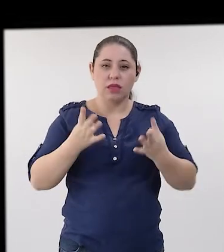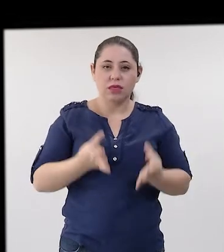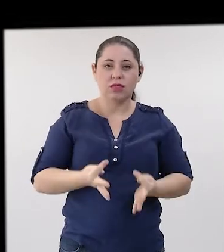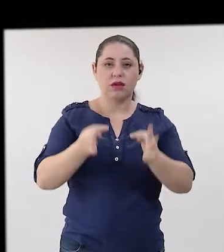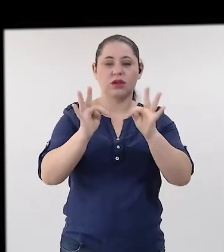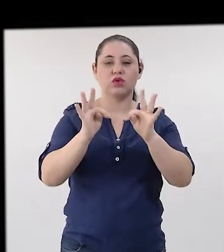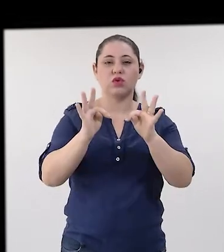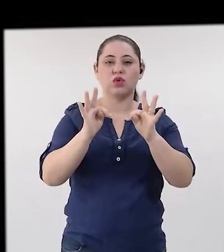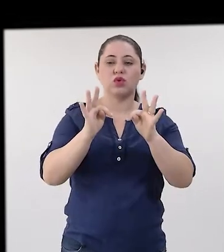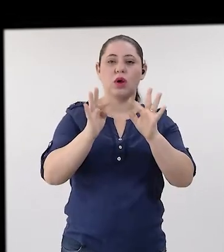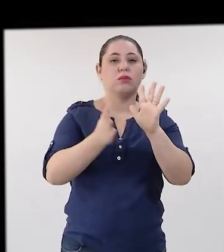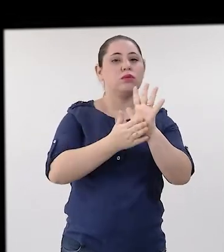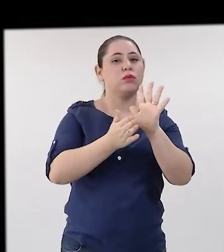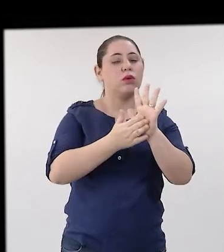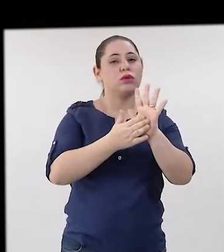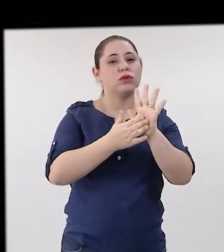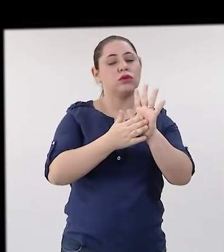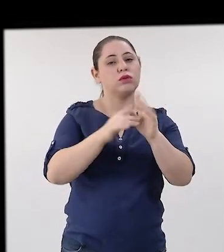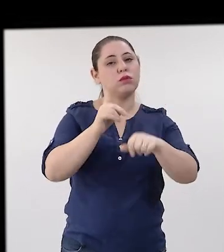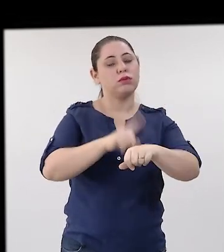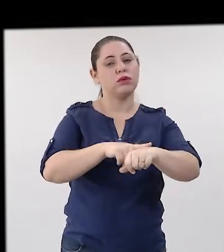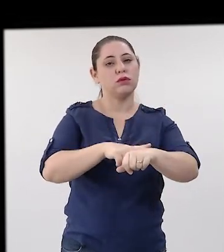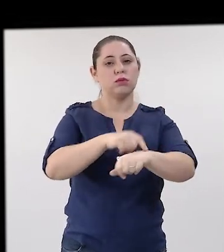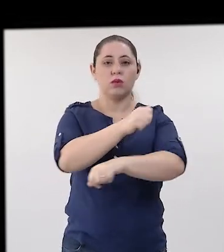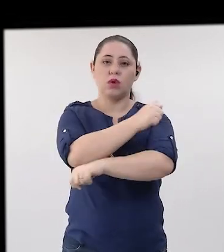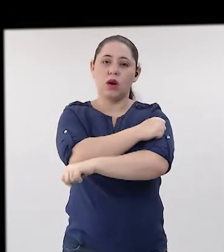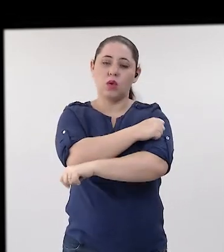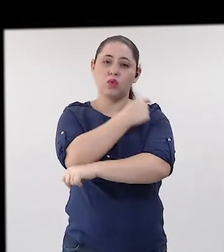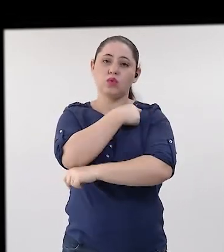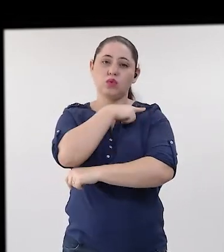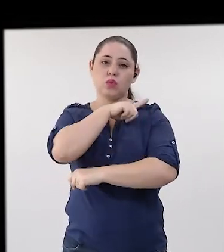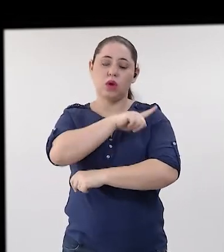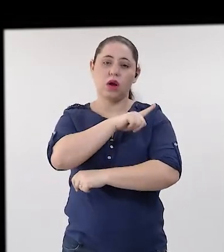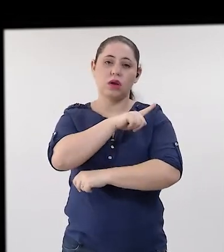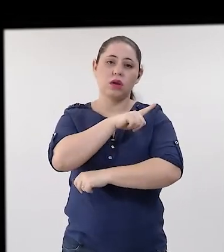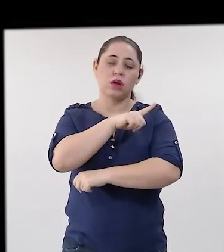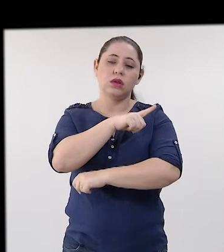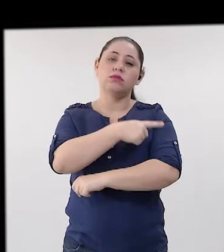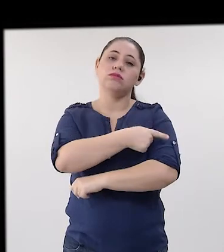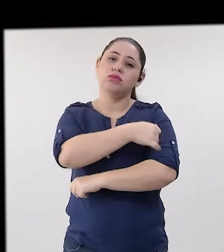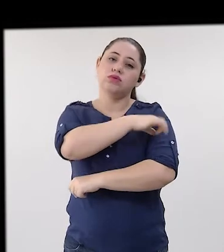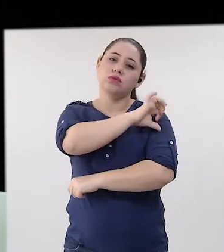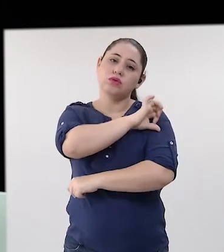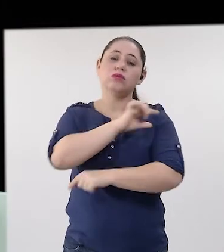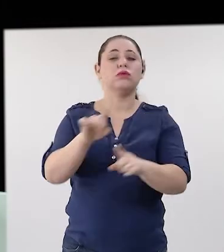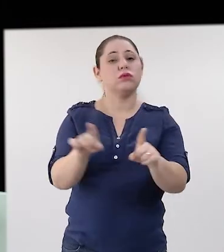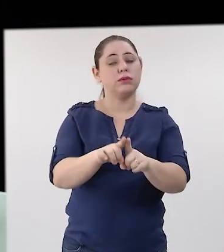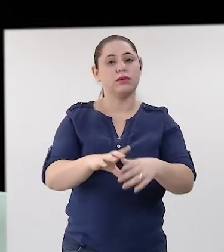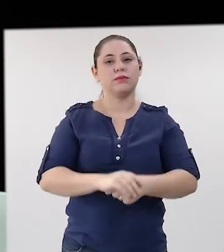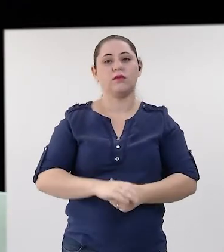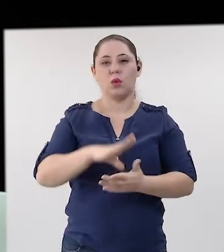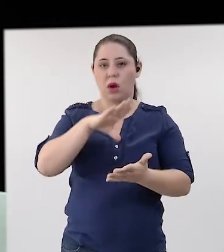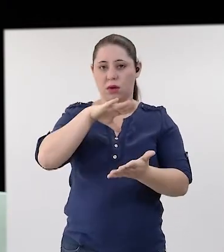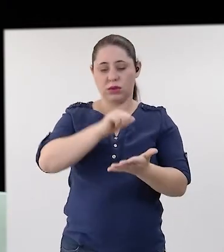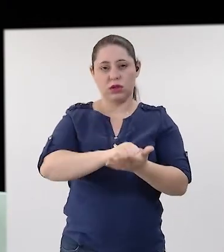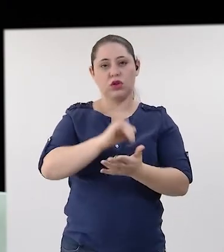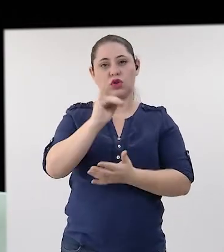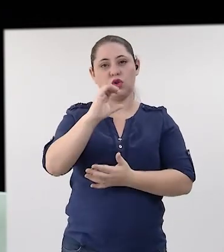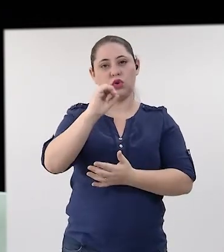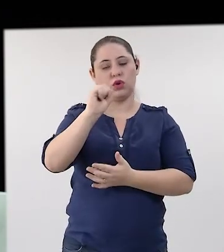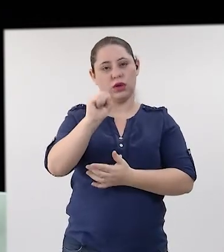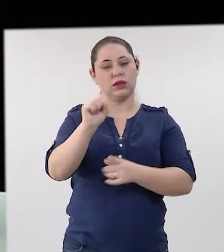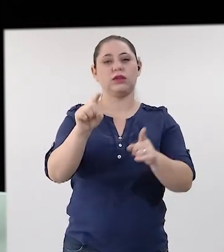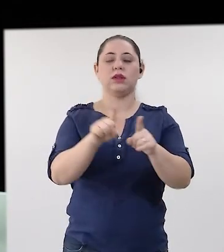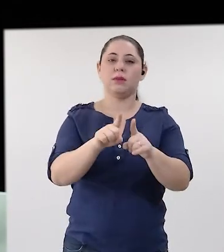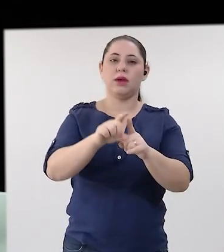essas tecnologias que estavam sendo propostas ali para os estudantes do ensino médio fundamental também. Bom, o aplicativo está disponível para iOS,